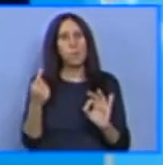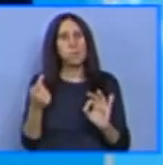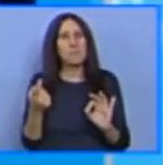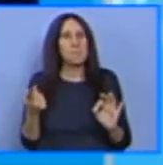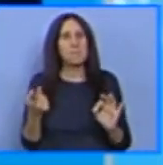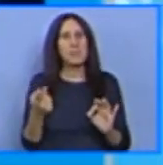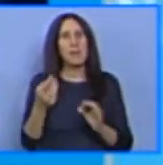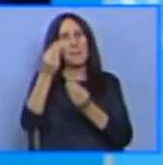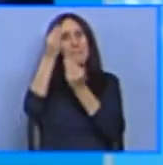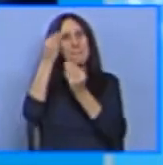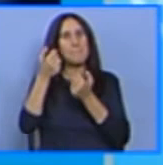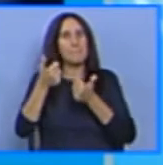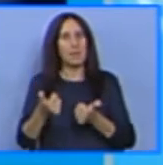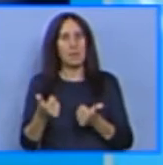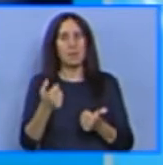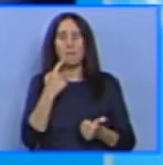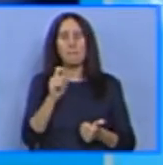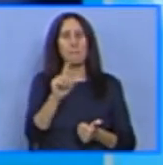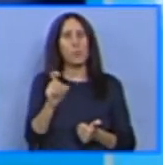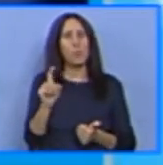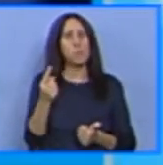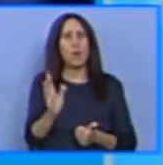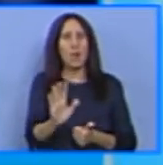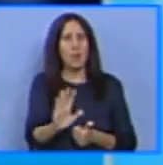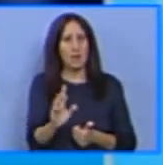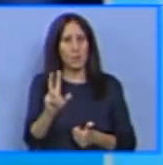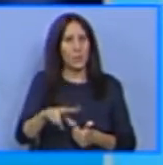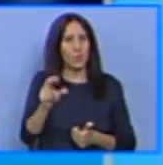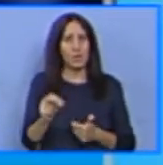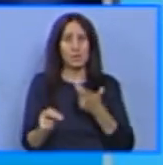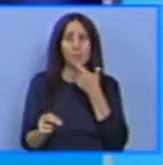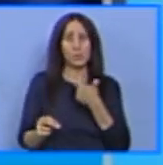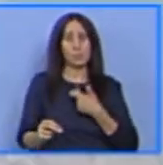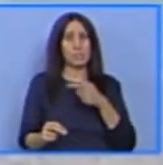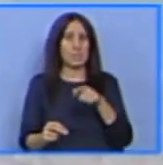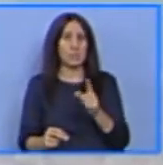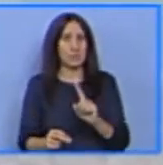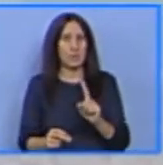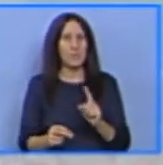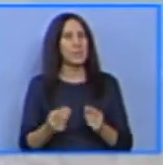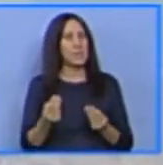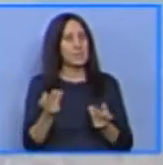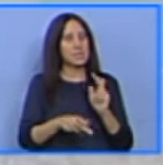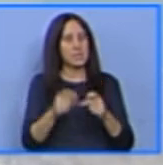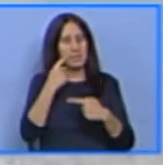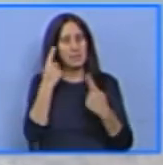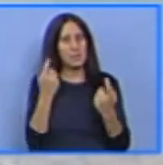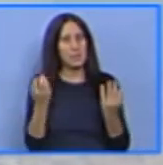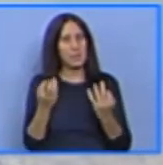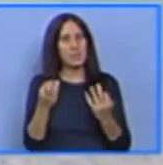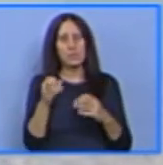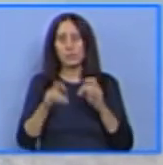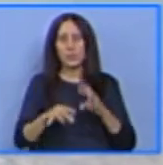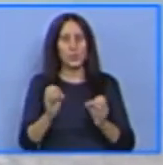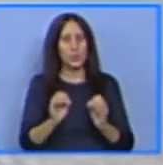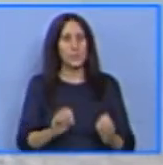a lição teria sido bem aprendida, esta pergunta nunca teria sido feita e a resposta também não teria sido esta. Portanto, há aqui muitos sinais de que, de facto, não foi isso que se